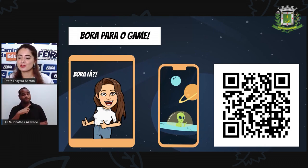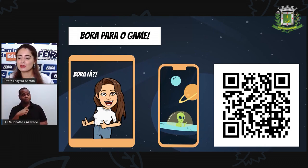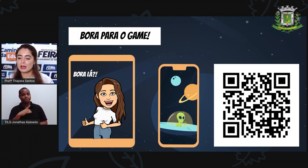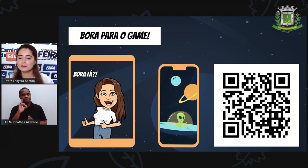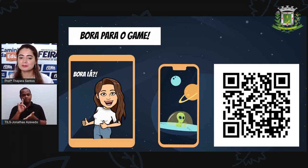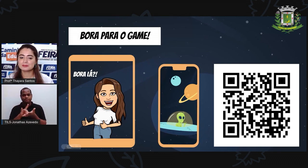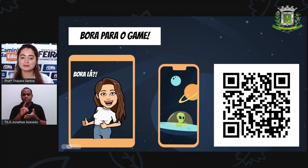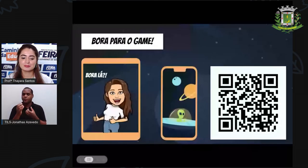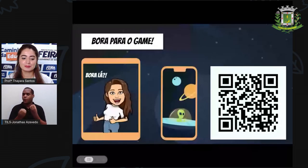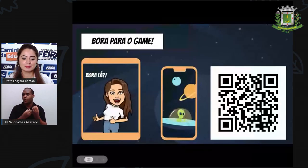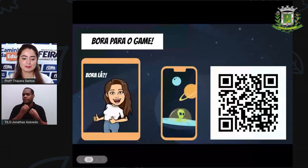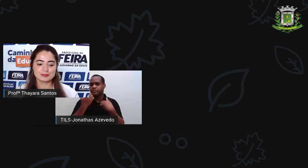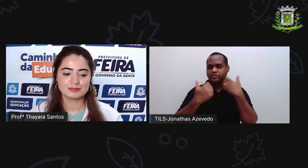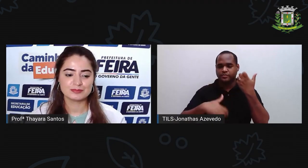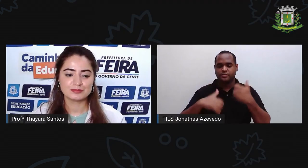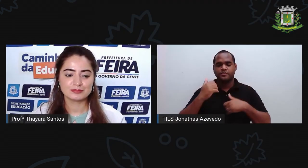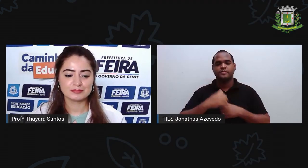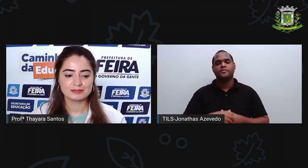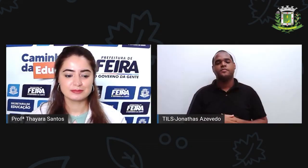funcionar.